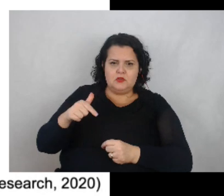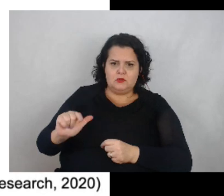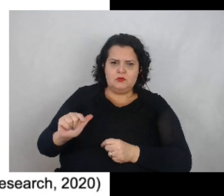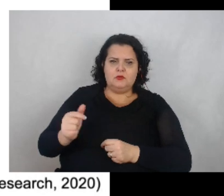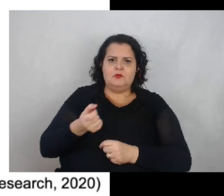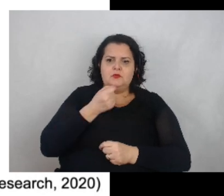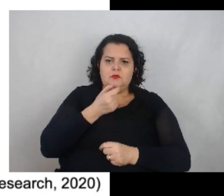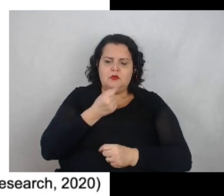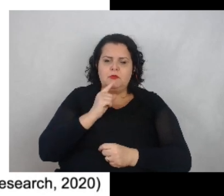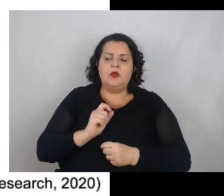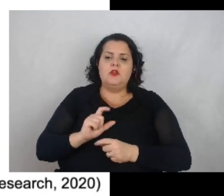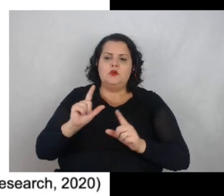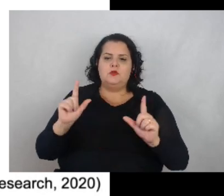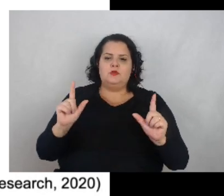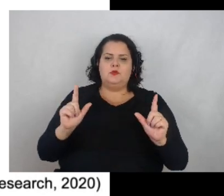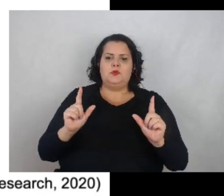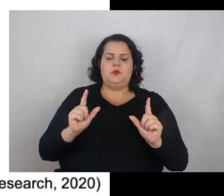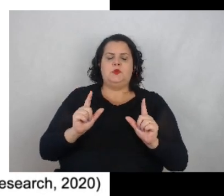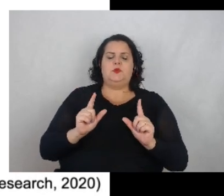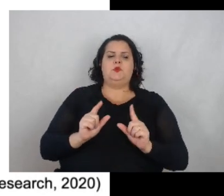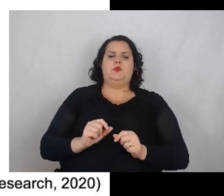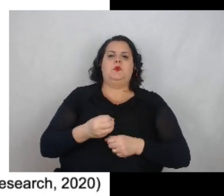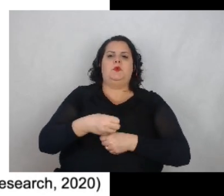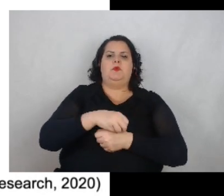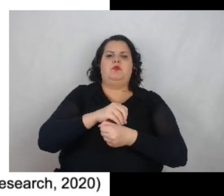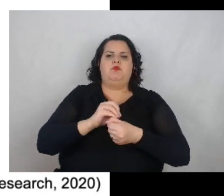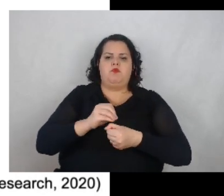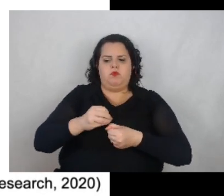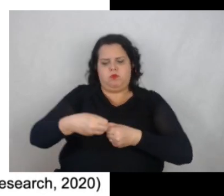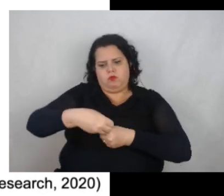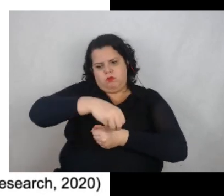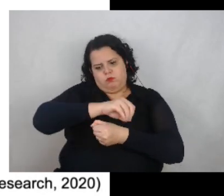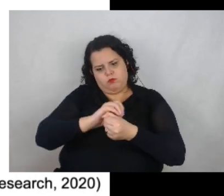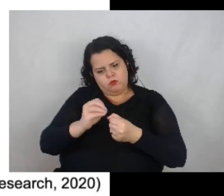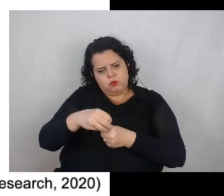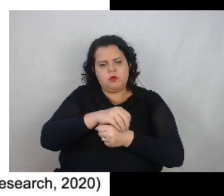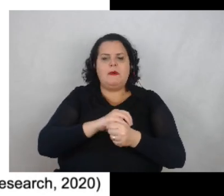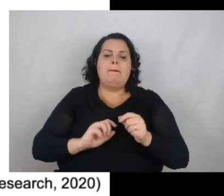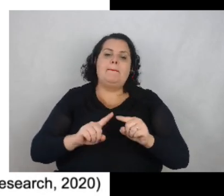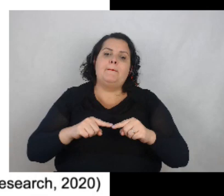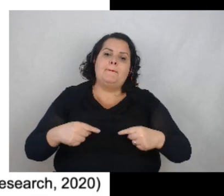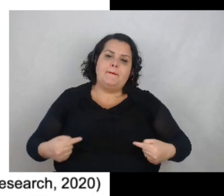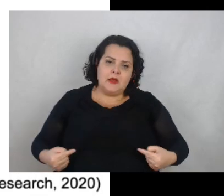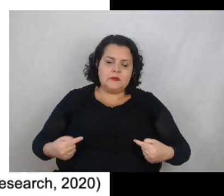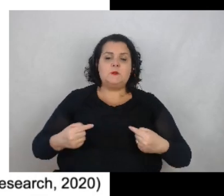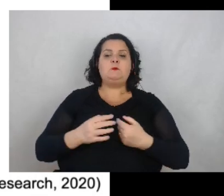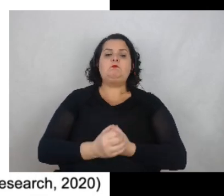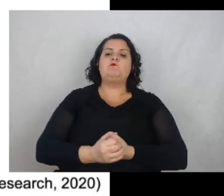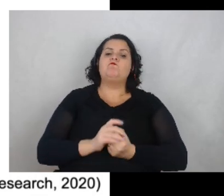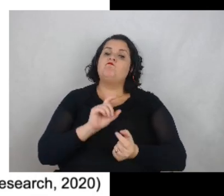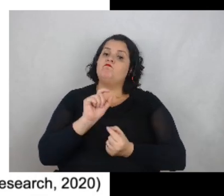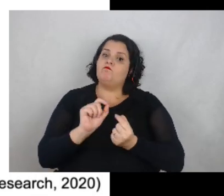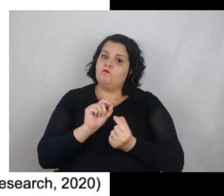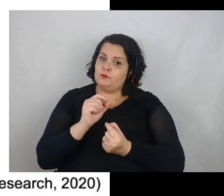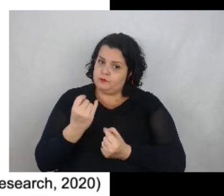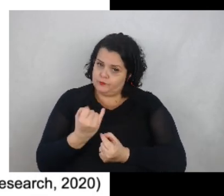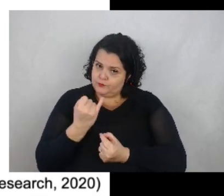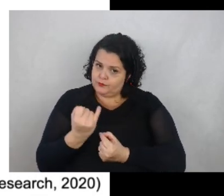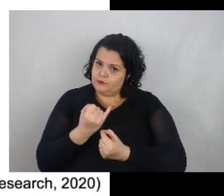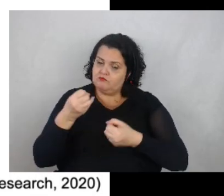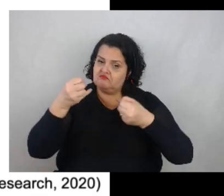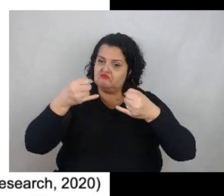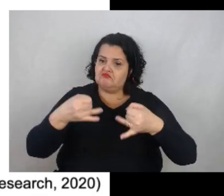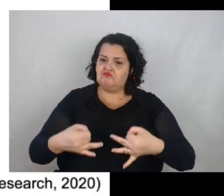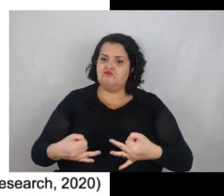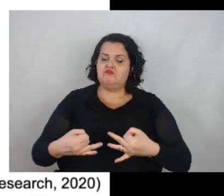a replicação das células. Porém, vale ressaltar que nenhum desses fármacos, tanto a